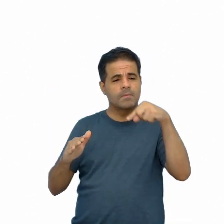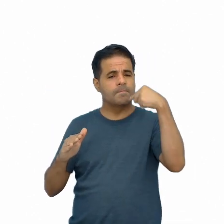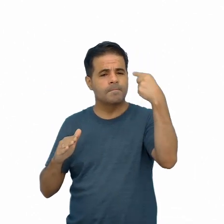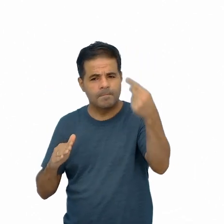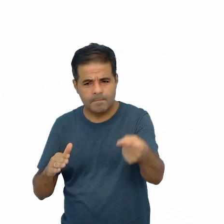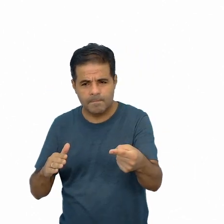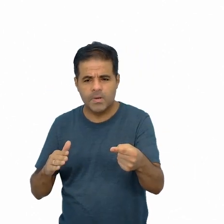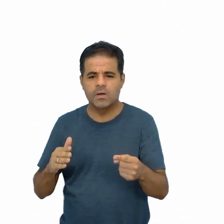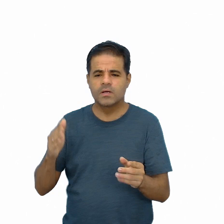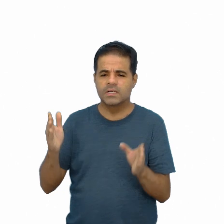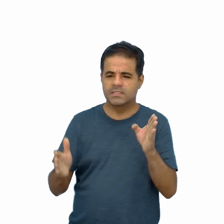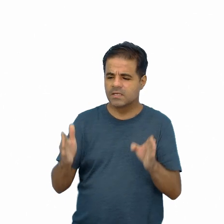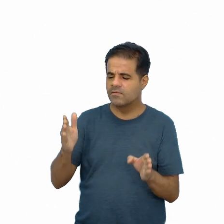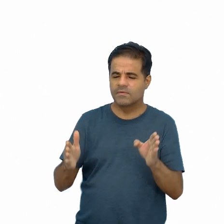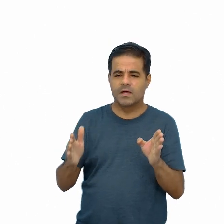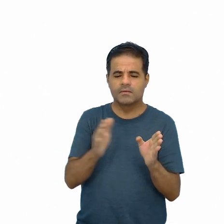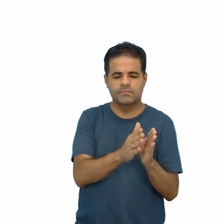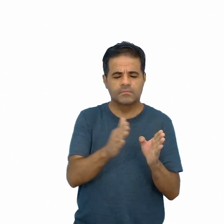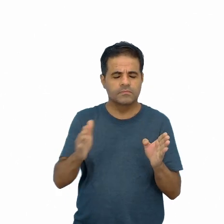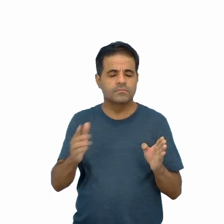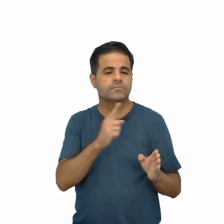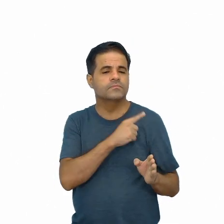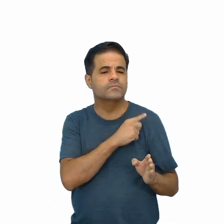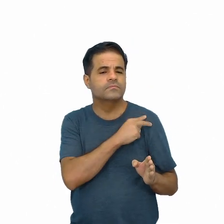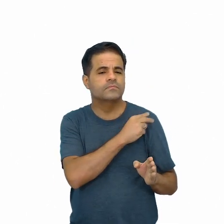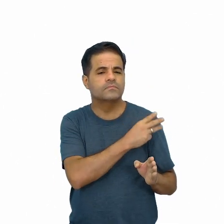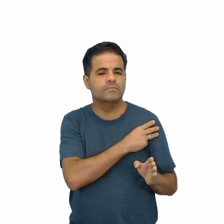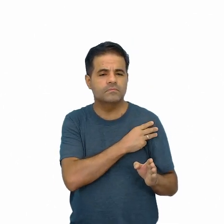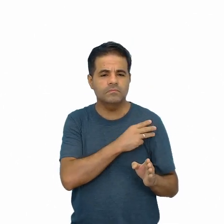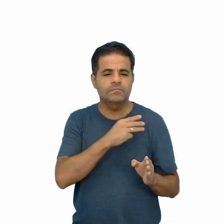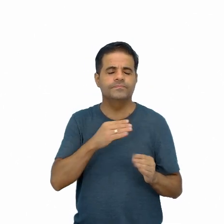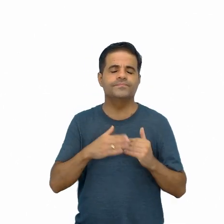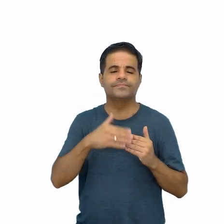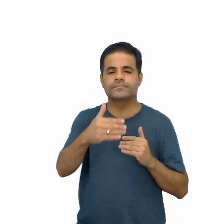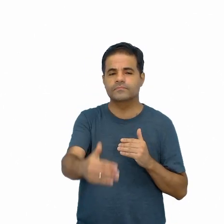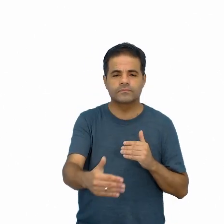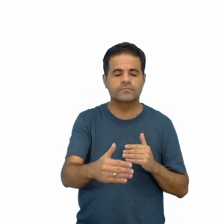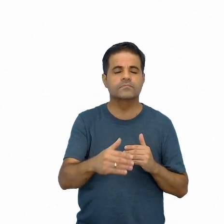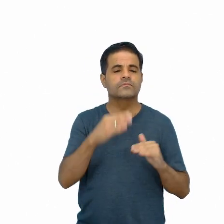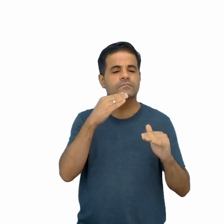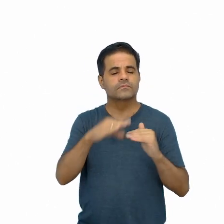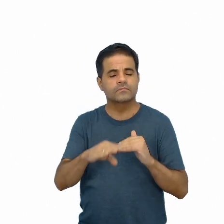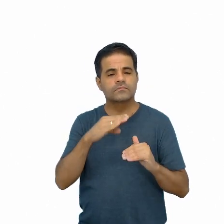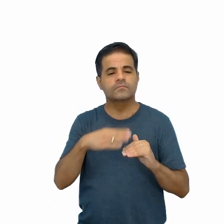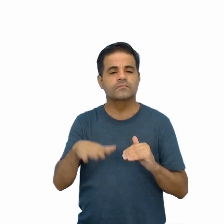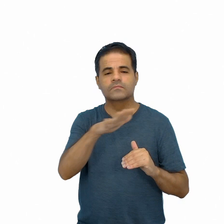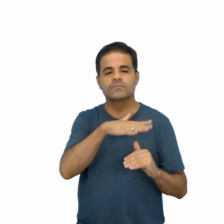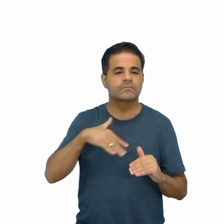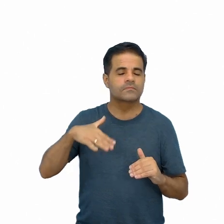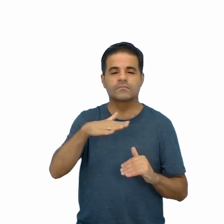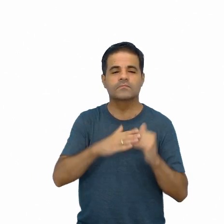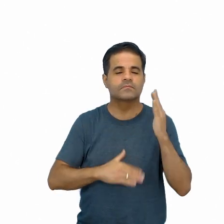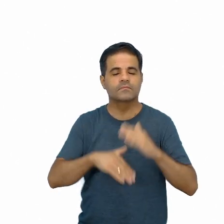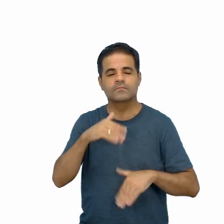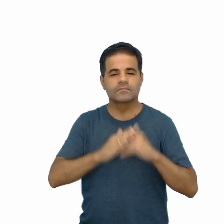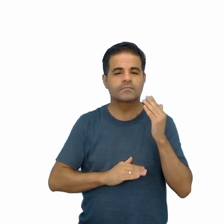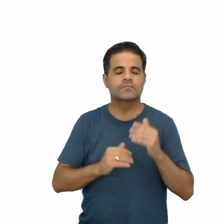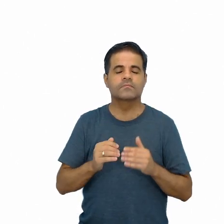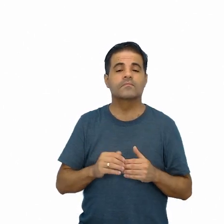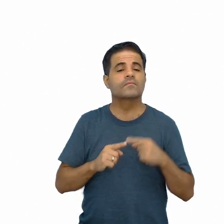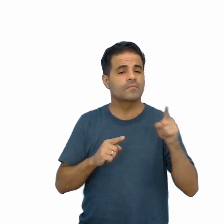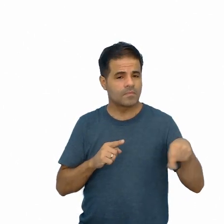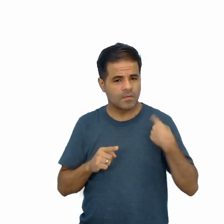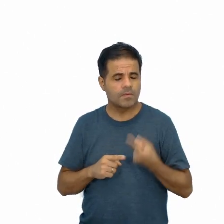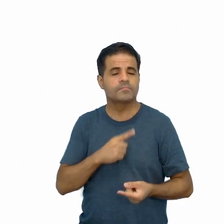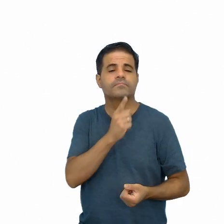a faixa do ensino médio, ensino fundamental, né, EM é ensino médio, EF é fundamental,